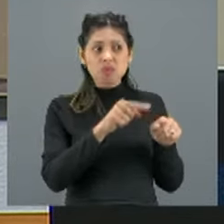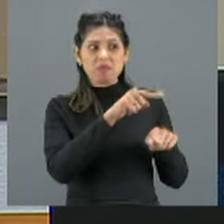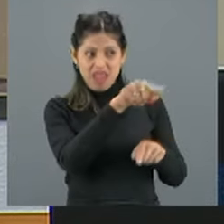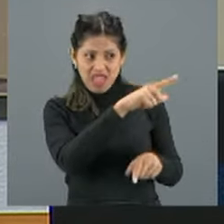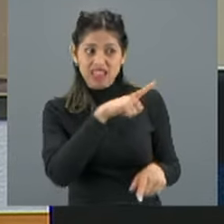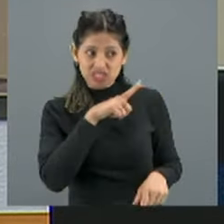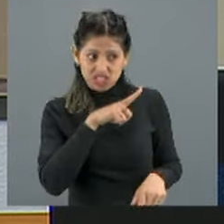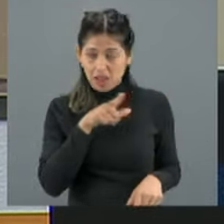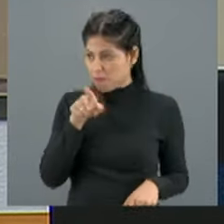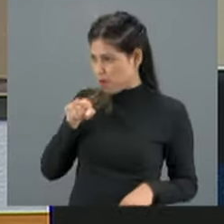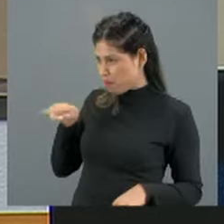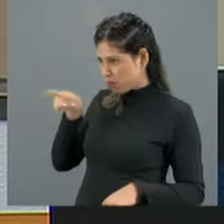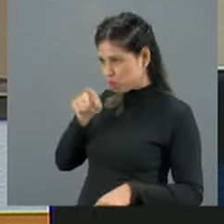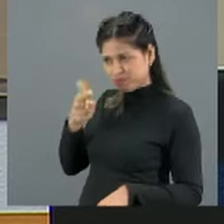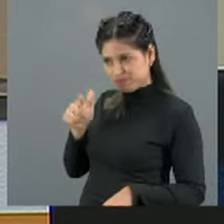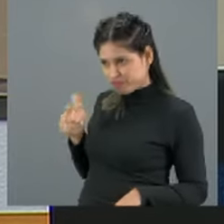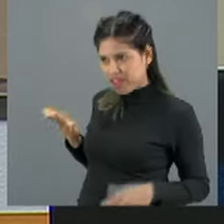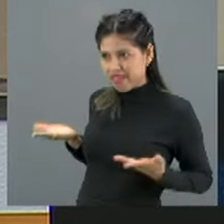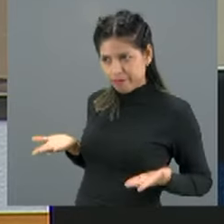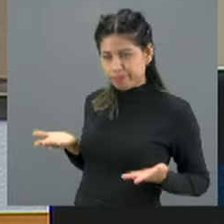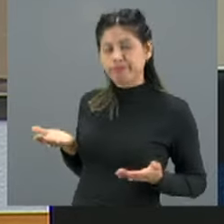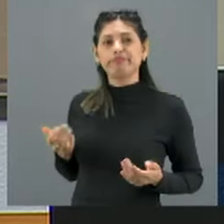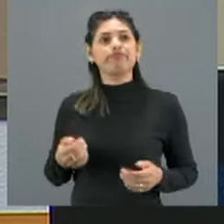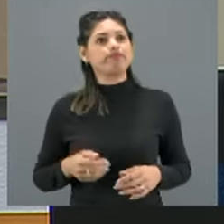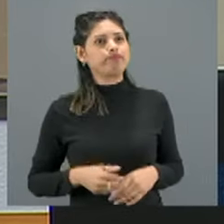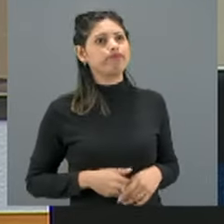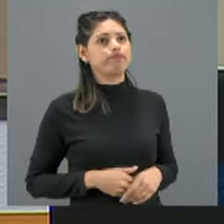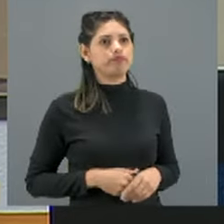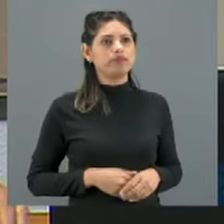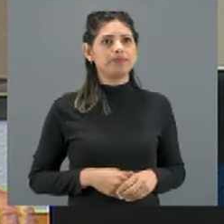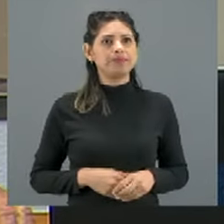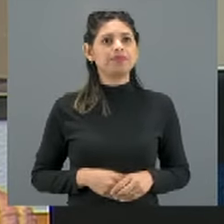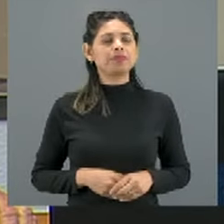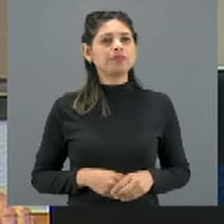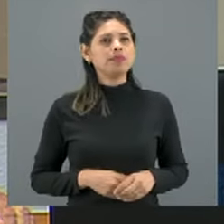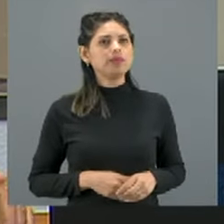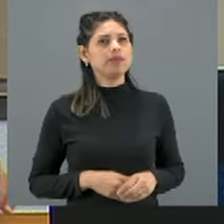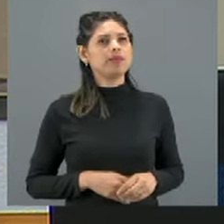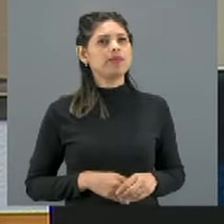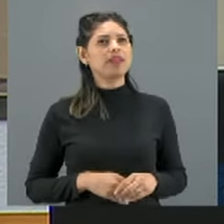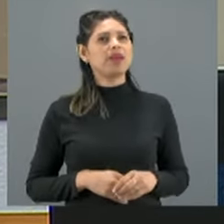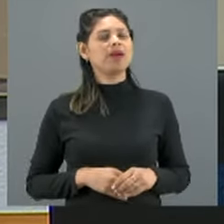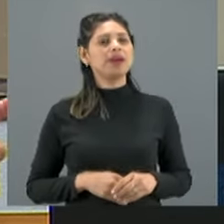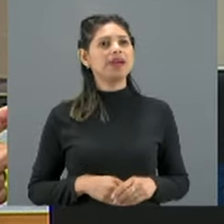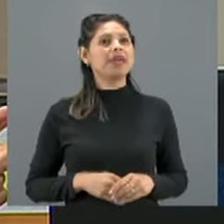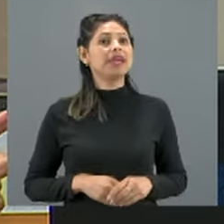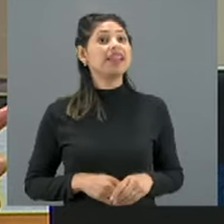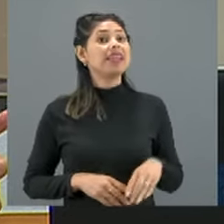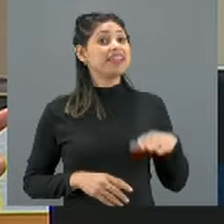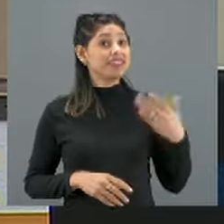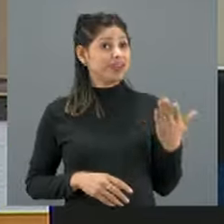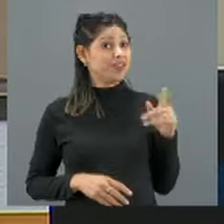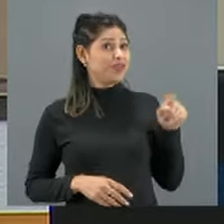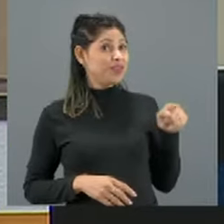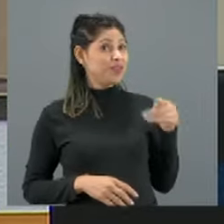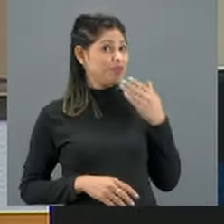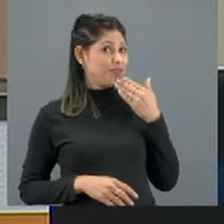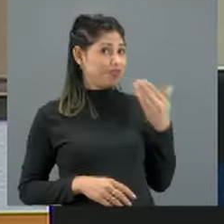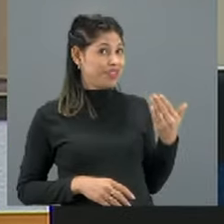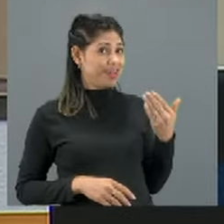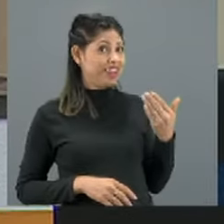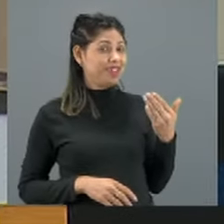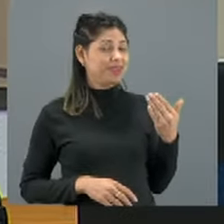Mendes, né? É, com a palavra, a Márcia vai falar, o senhor Chifre está aqui desde cedo. É, só para dizer o seguinte... Eu tenho medo do